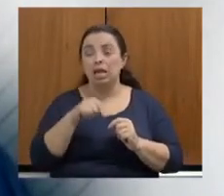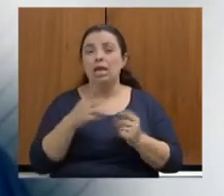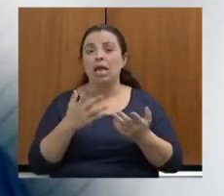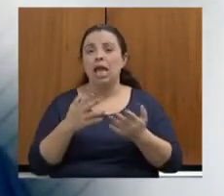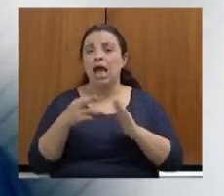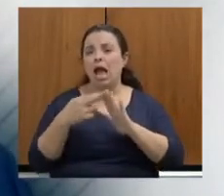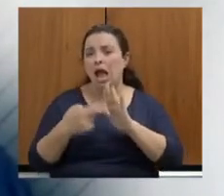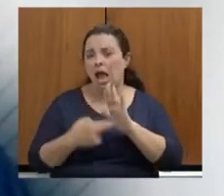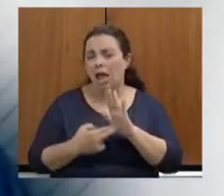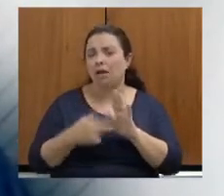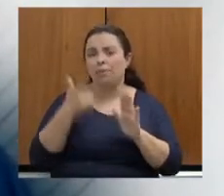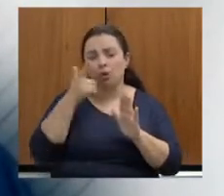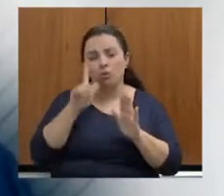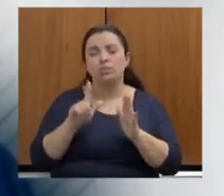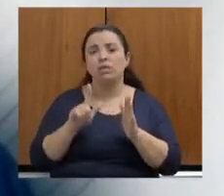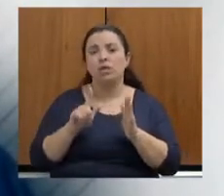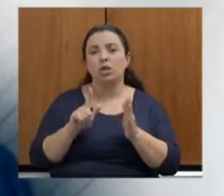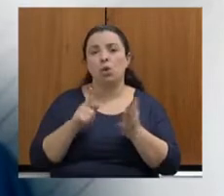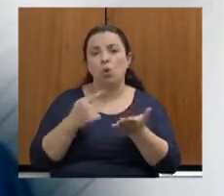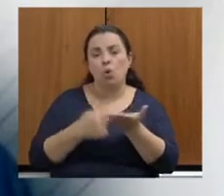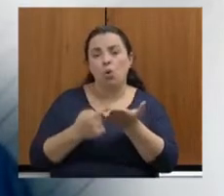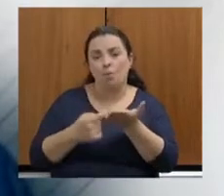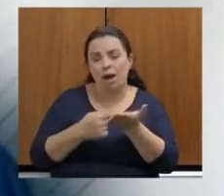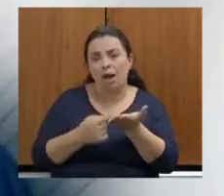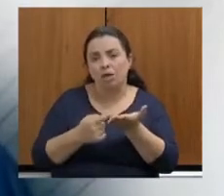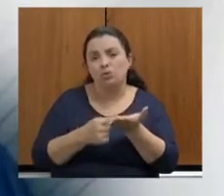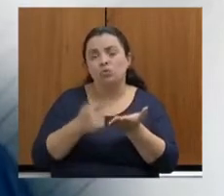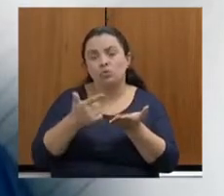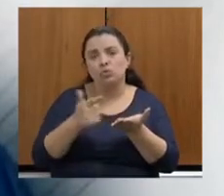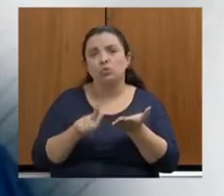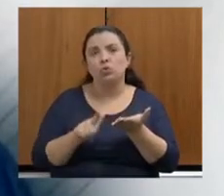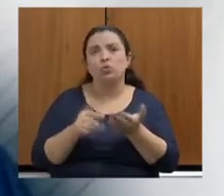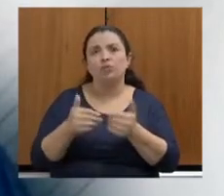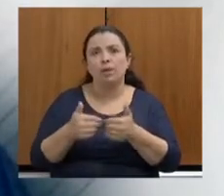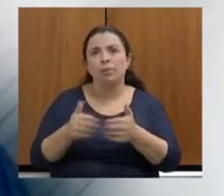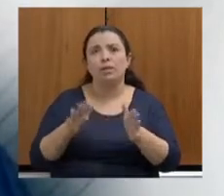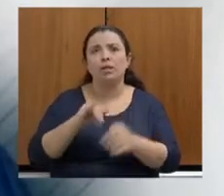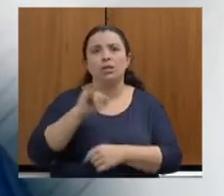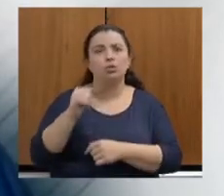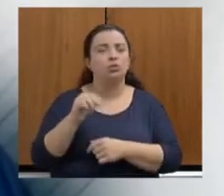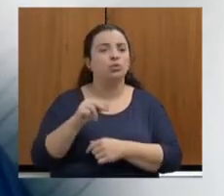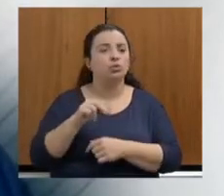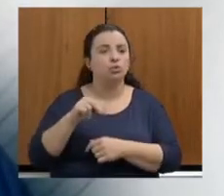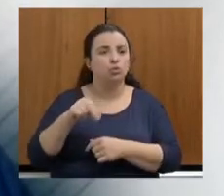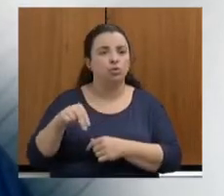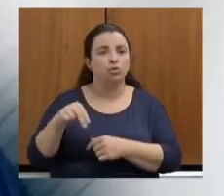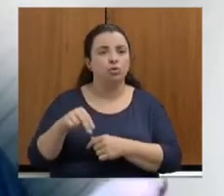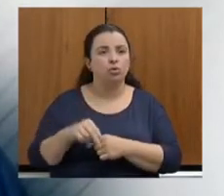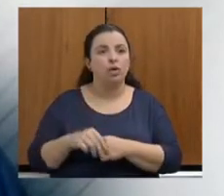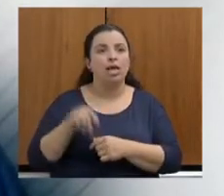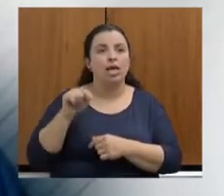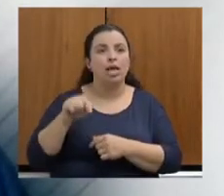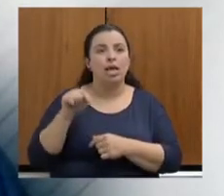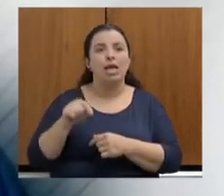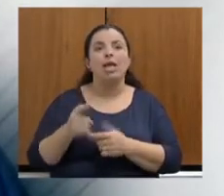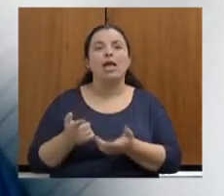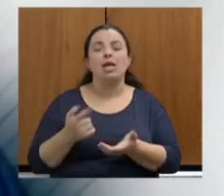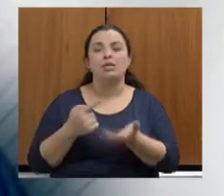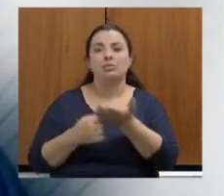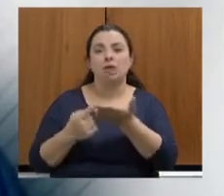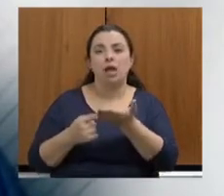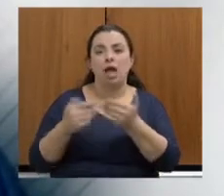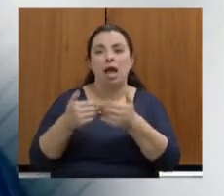repactuação de começaria a partir de Junho essa repactuação começa a partir de Junho